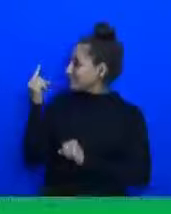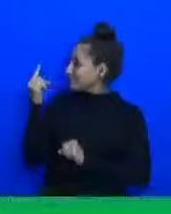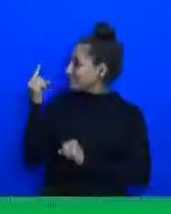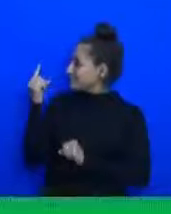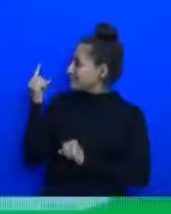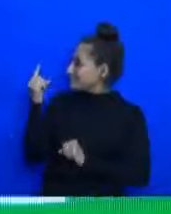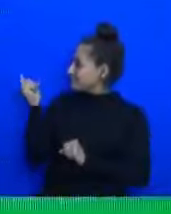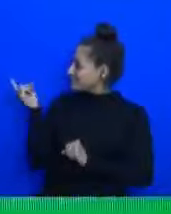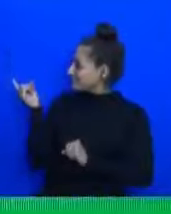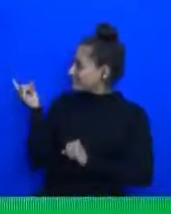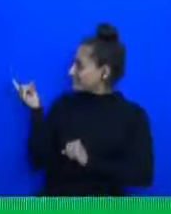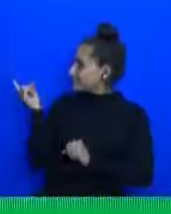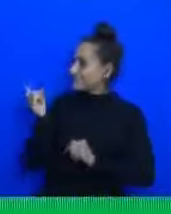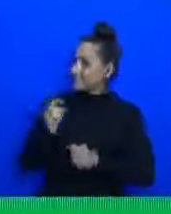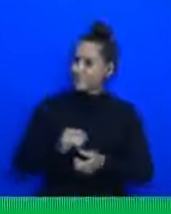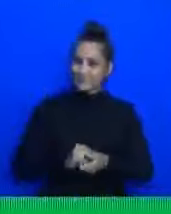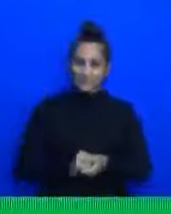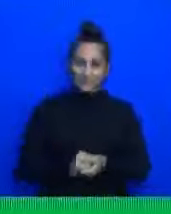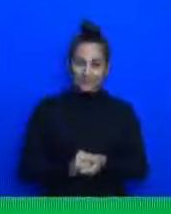Valendo!